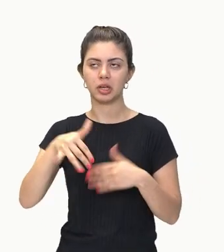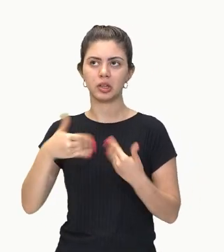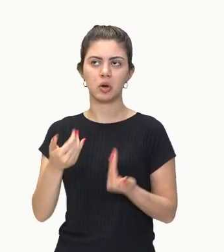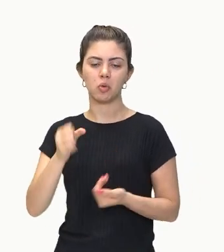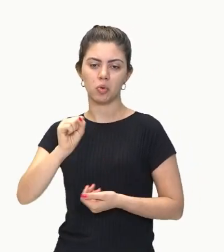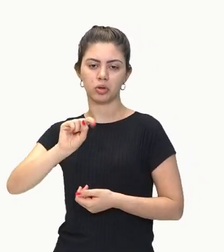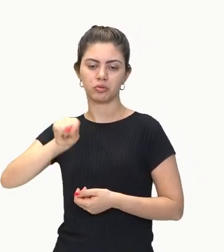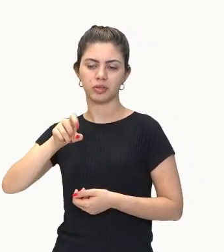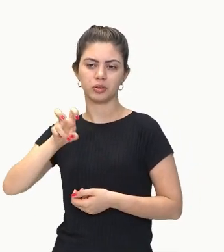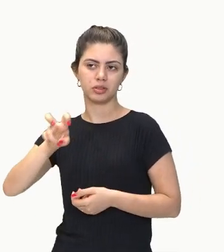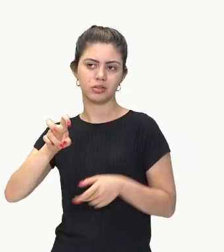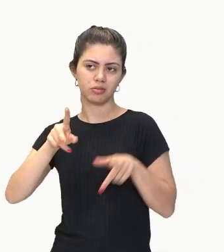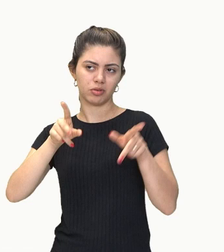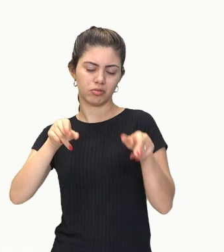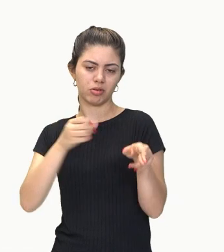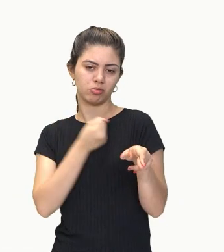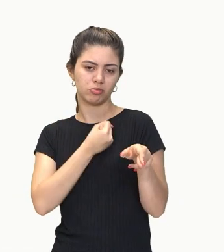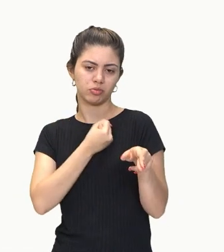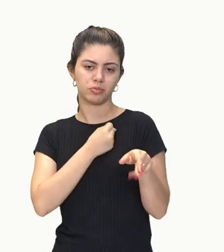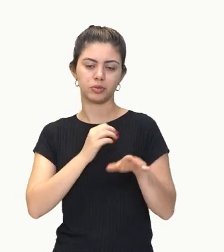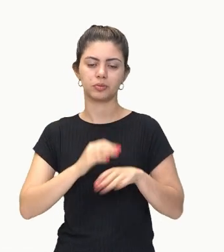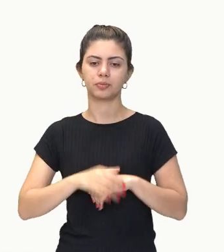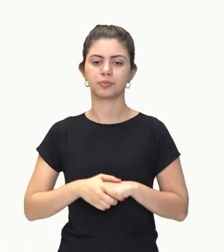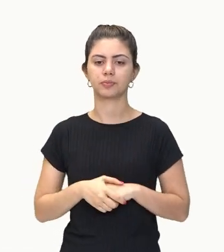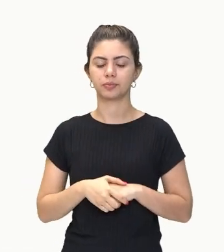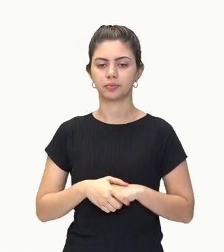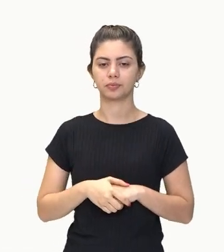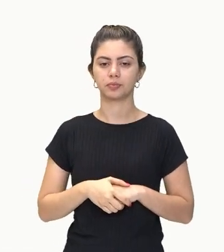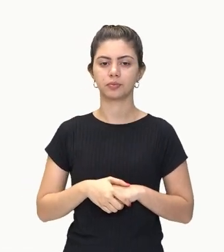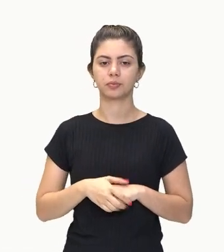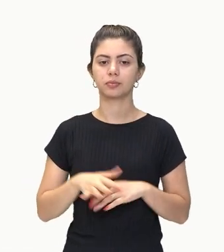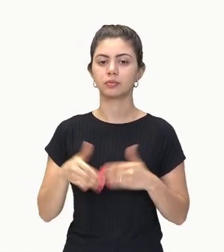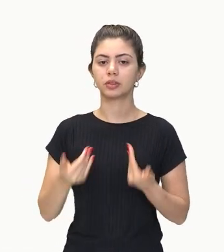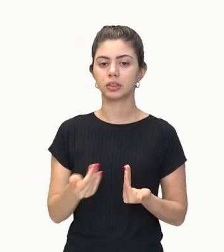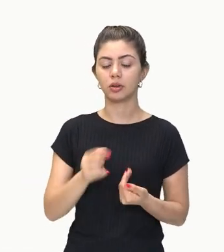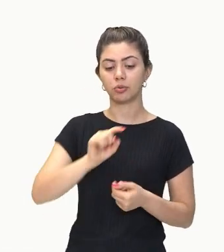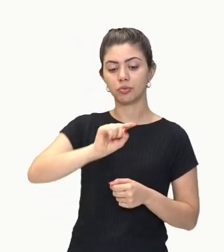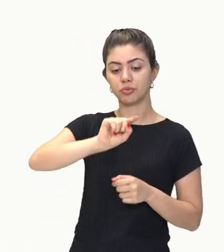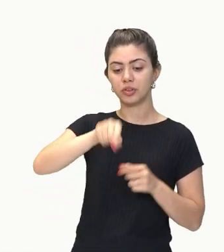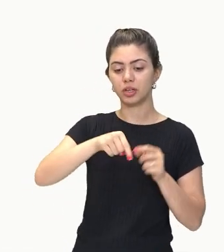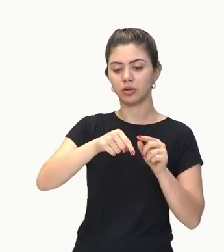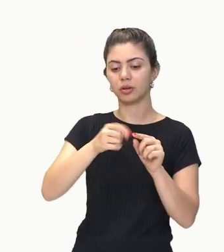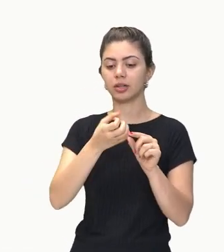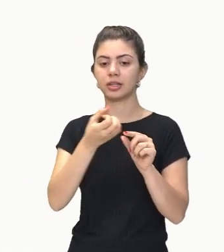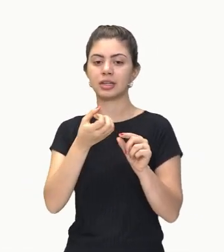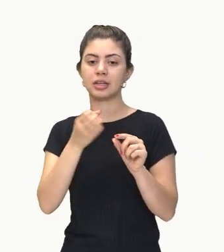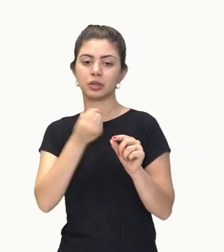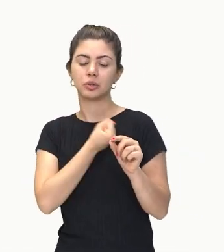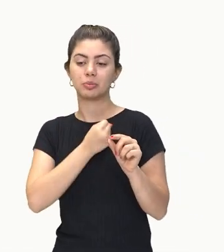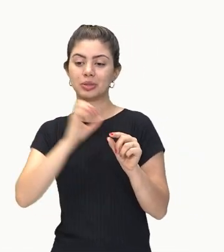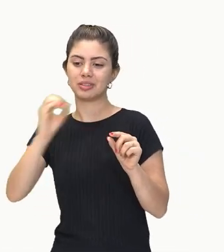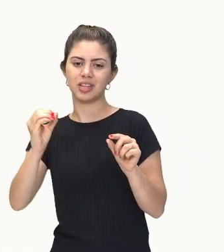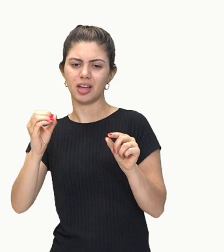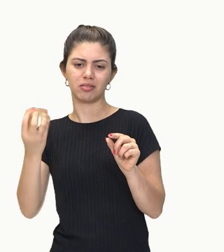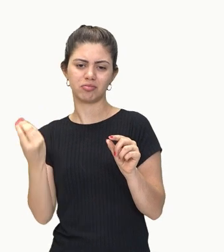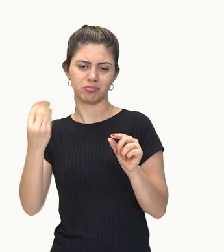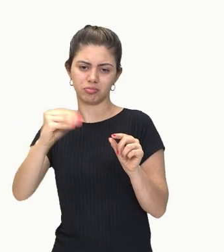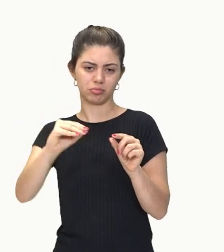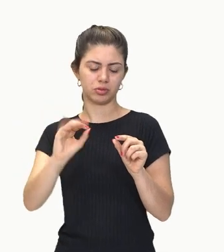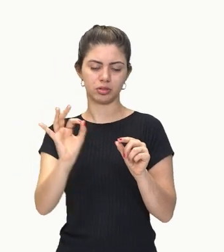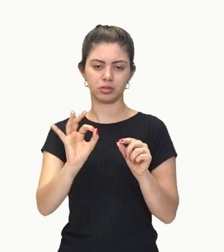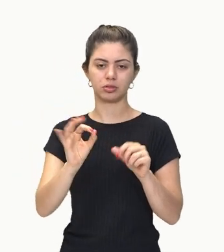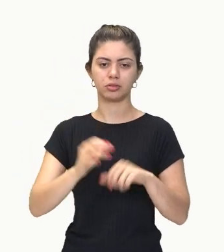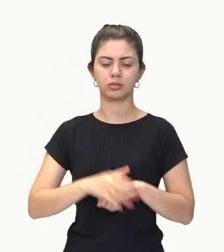frente do 8 não faria efeito, os zeros para trás do 5 também não fariam efeito. Bom, e agora eu